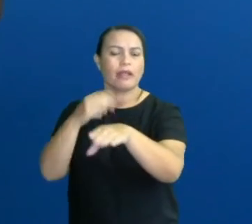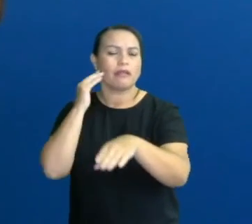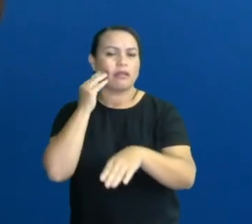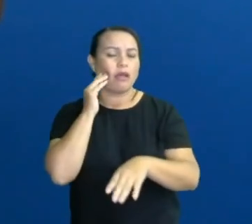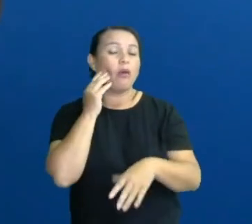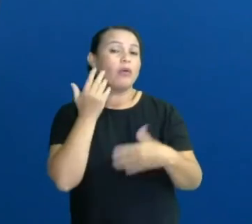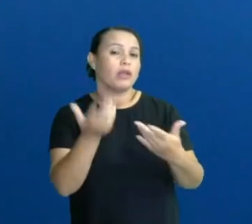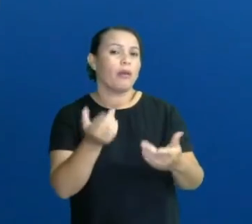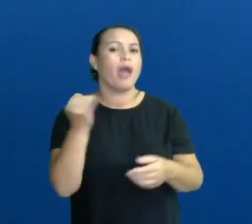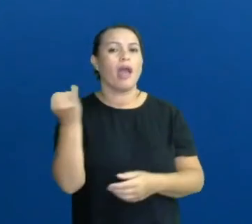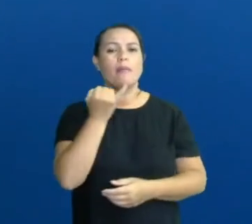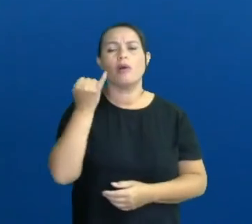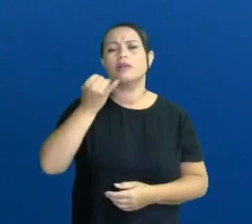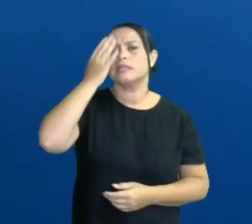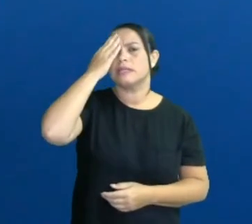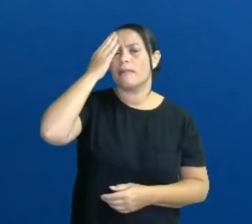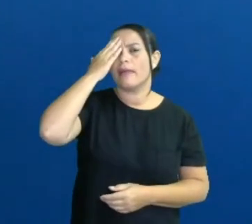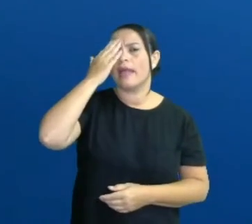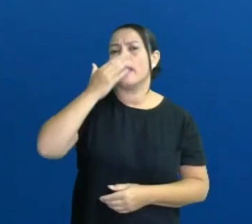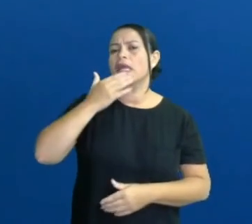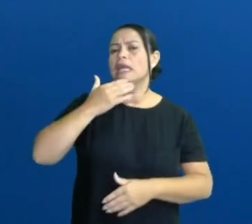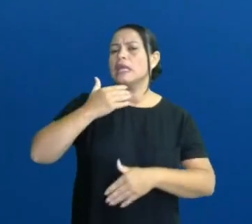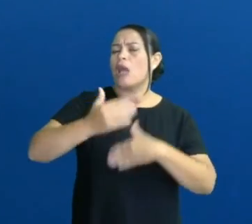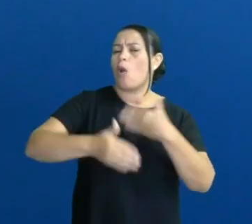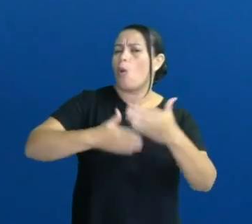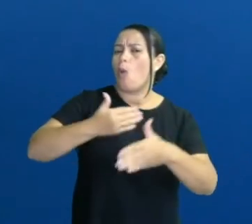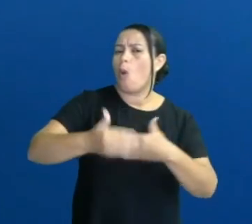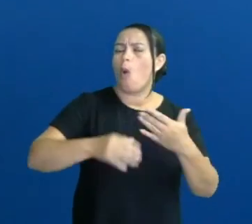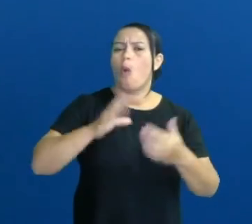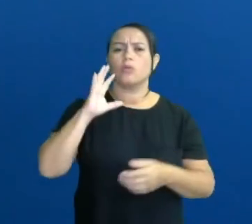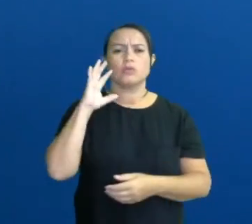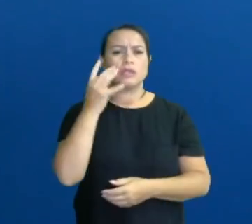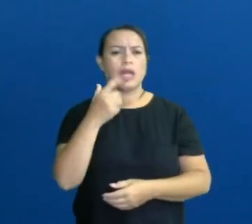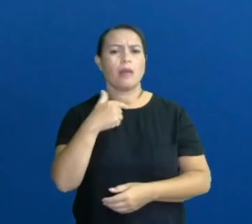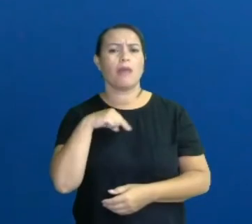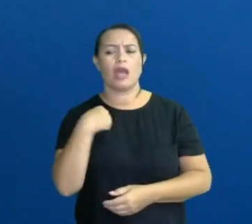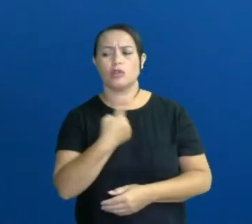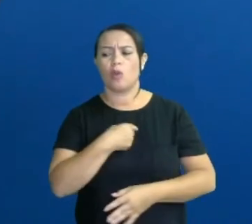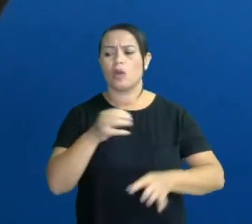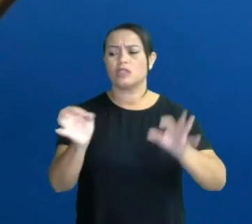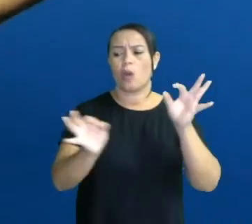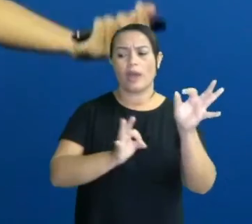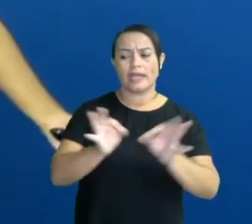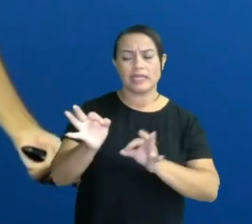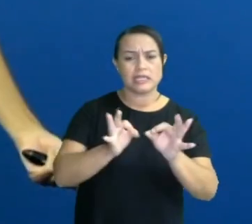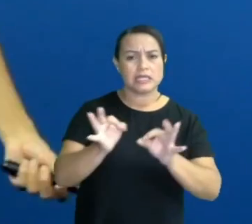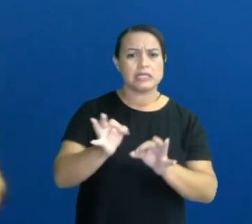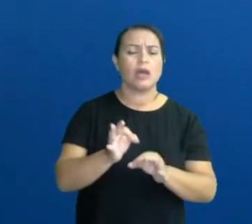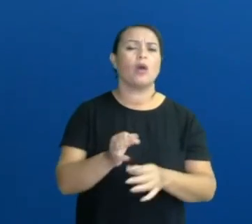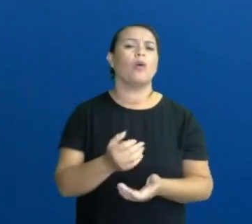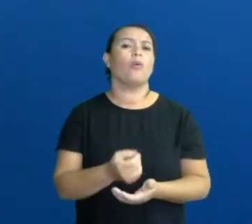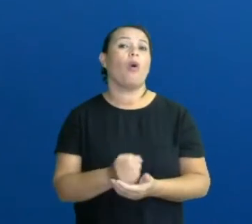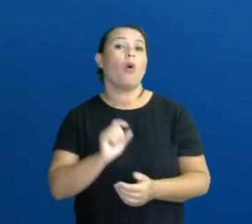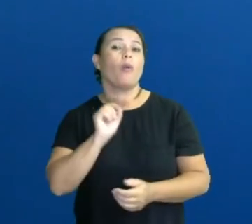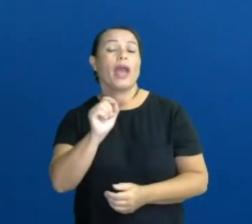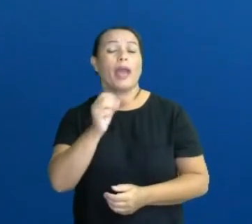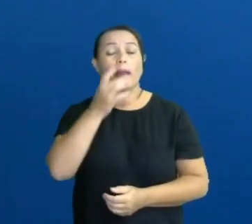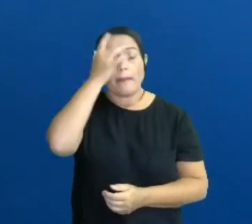gente saber que ao longo do tempo a nossa formação, ou quem formou